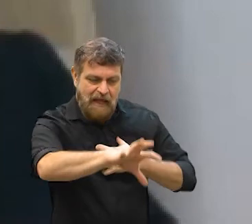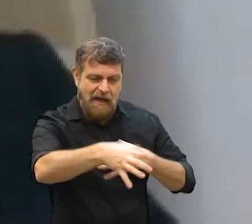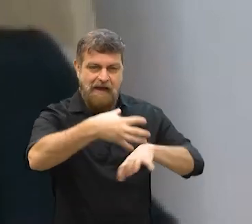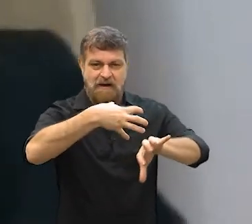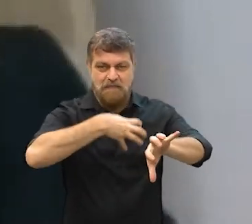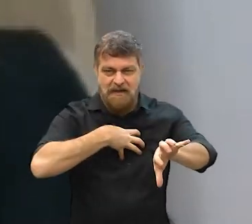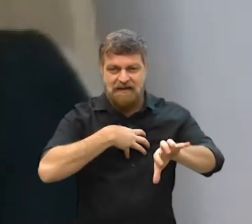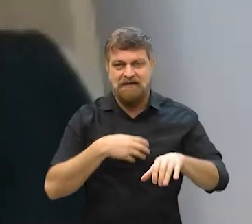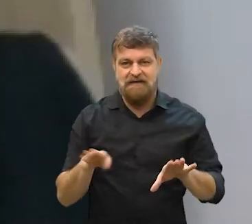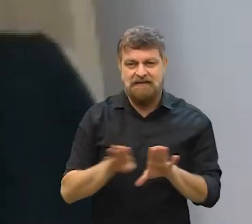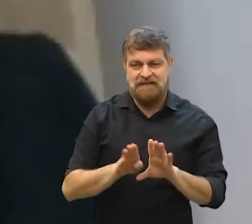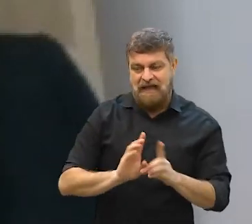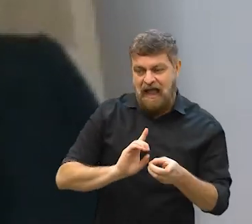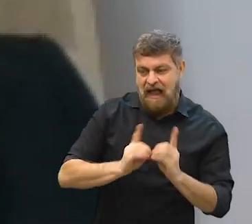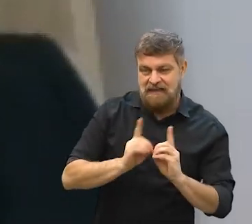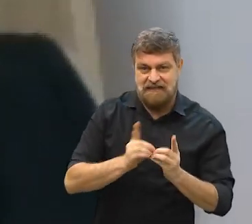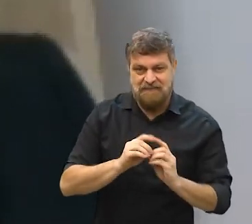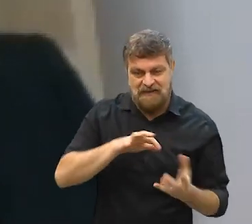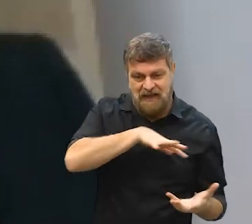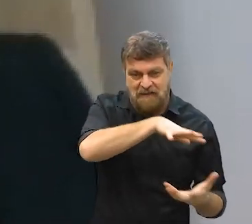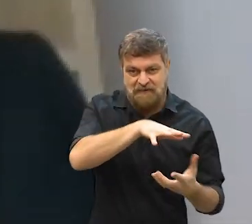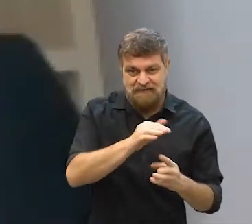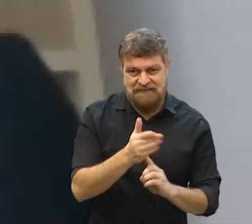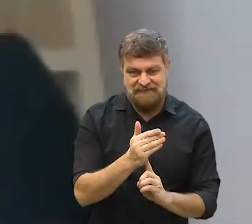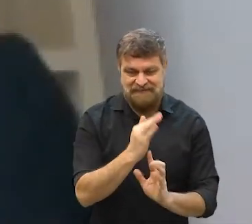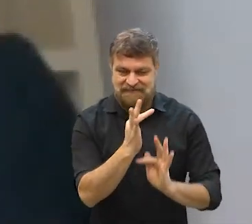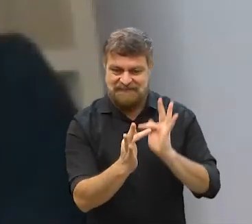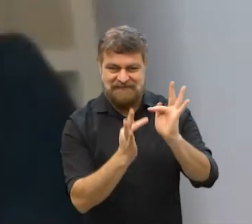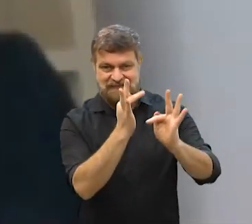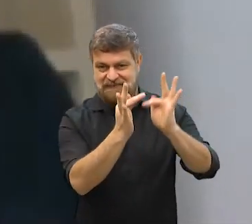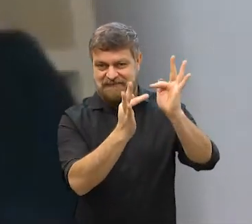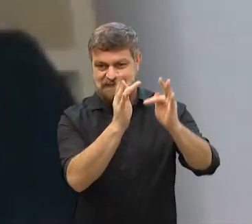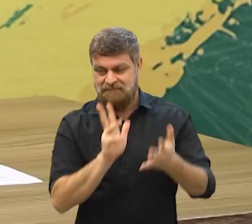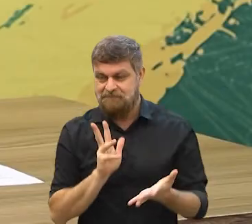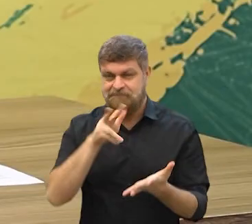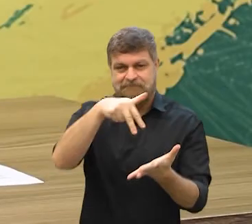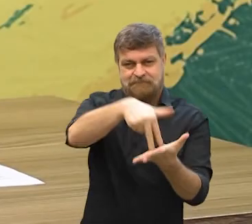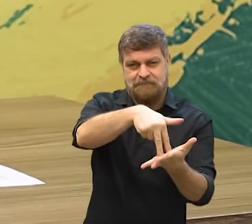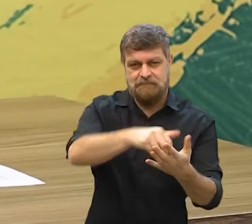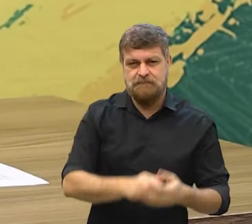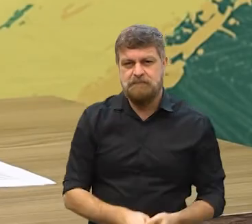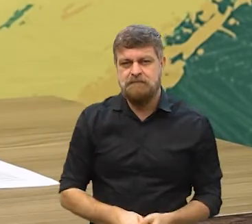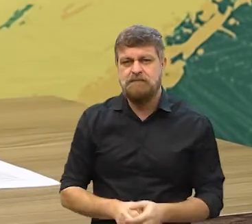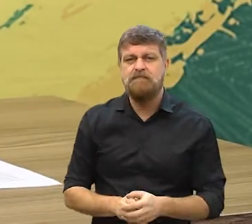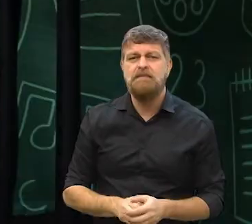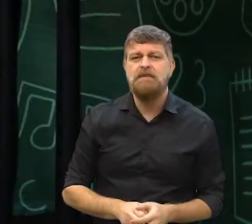A dinâmica desse universo digital é essa, né? E você considera...